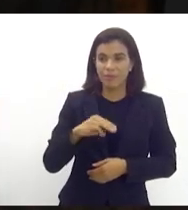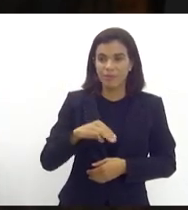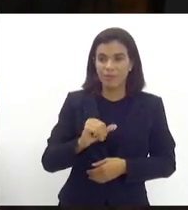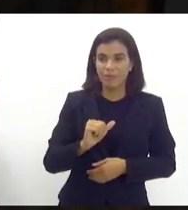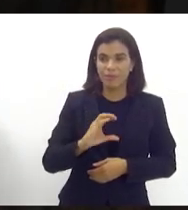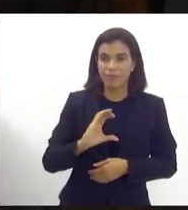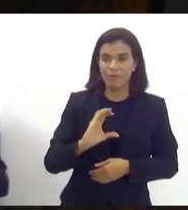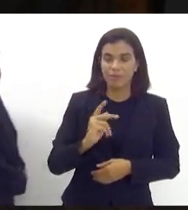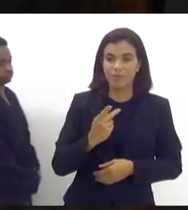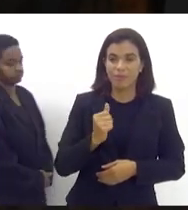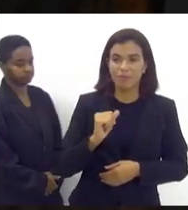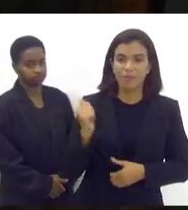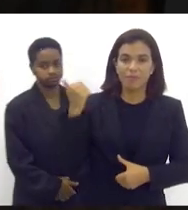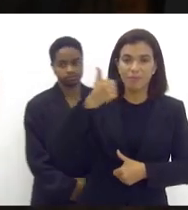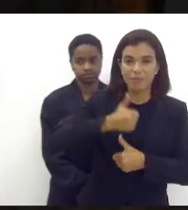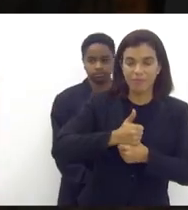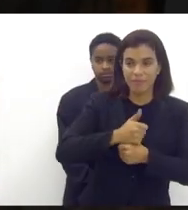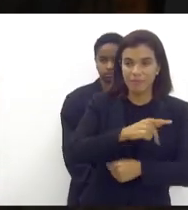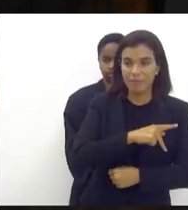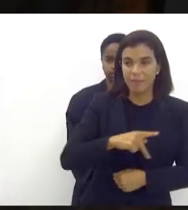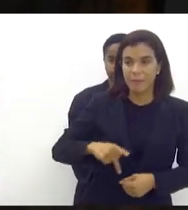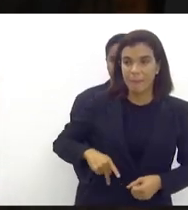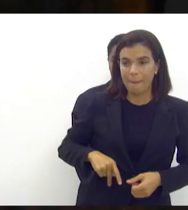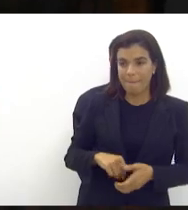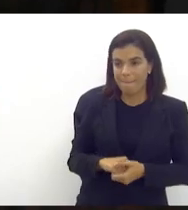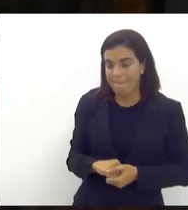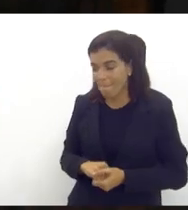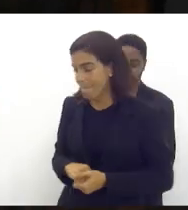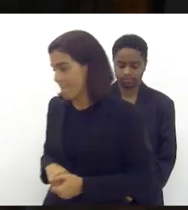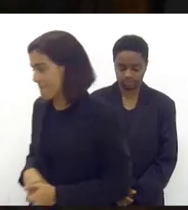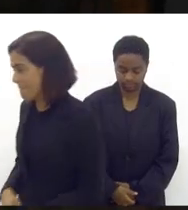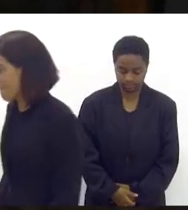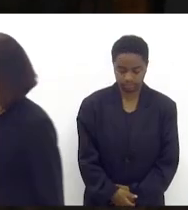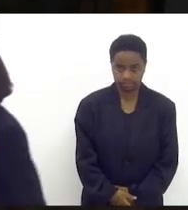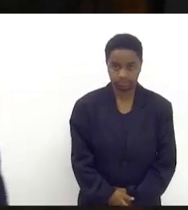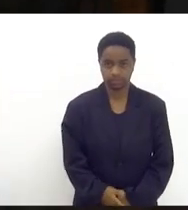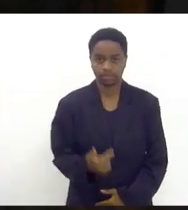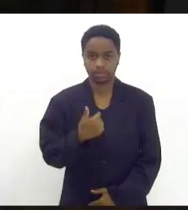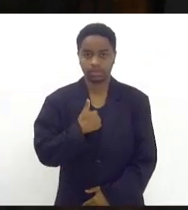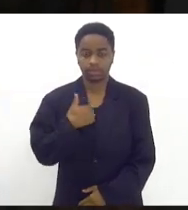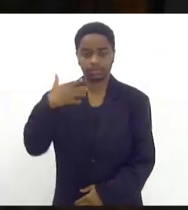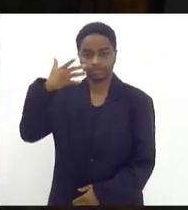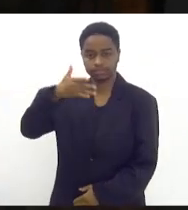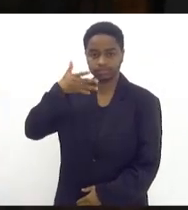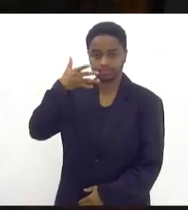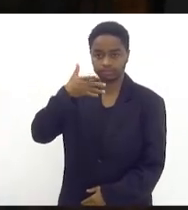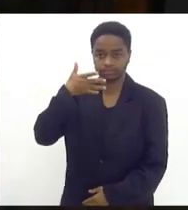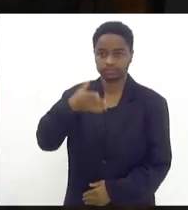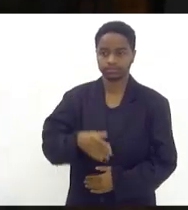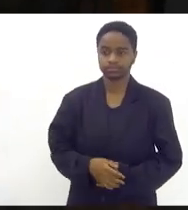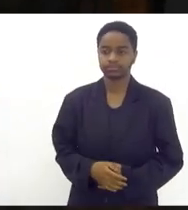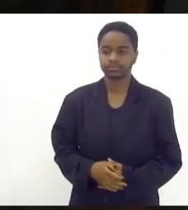que assumisse aqui a presidência, enquanto eu faço a minha fala.